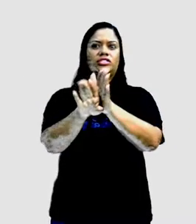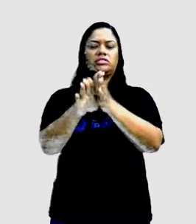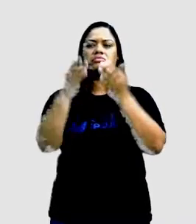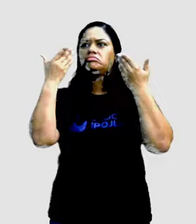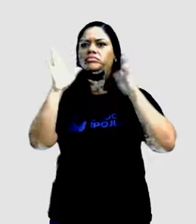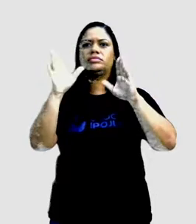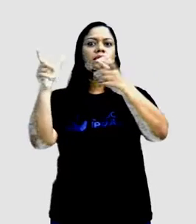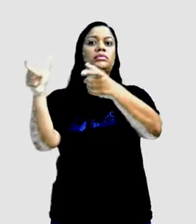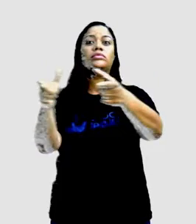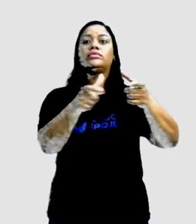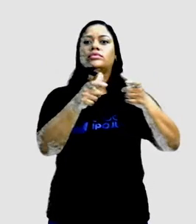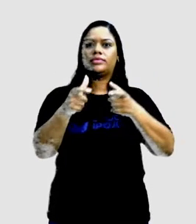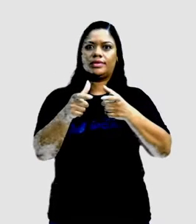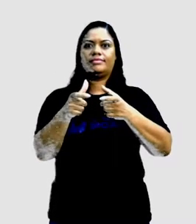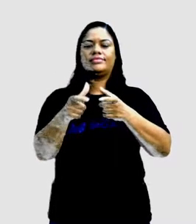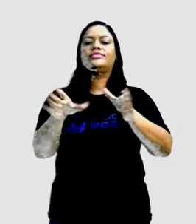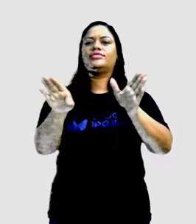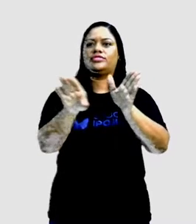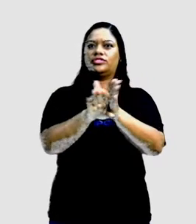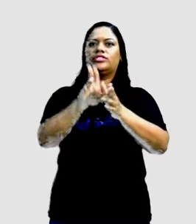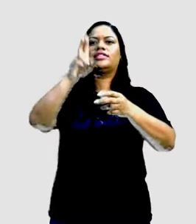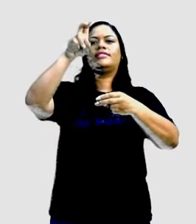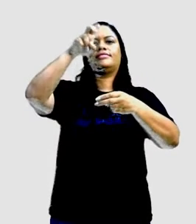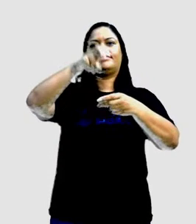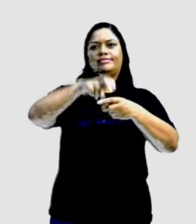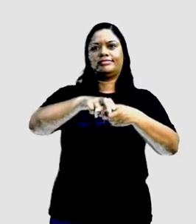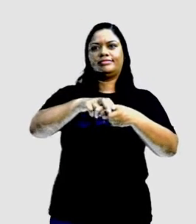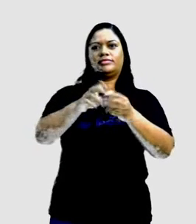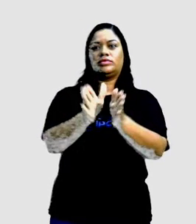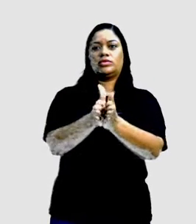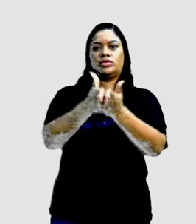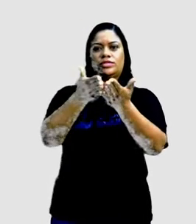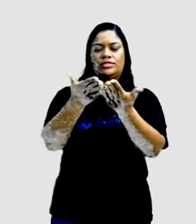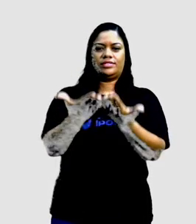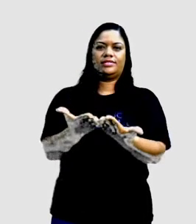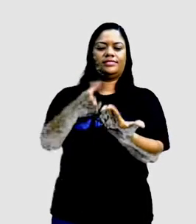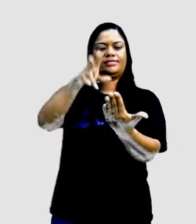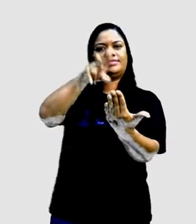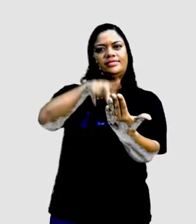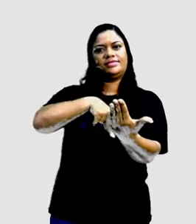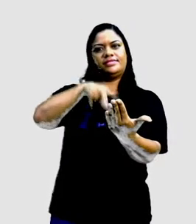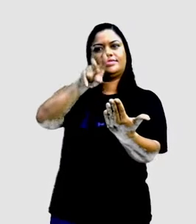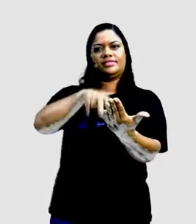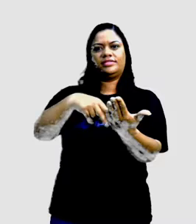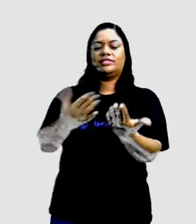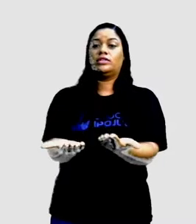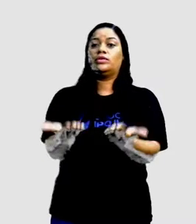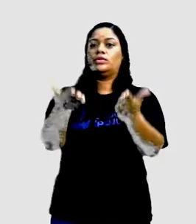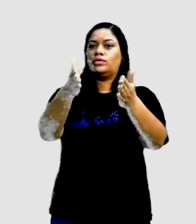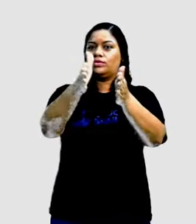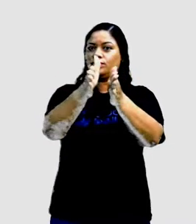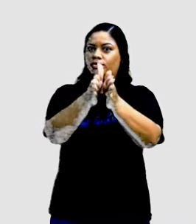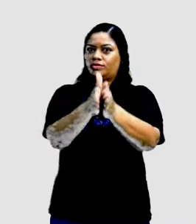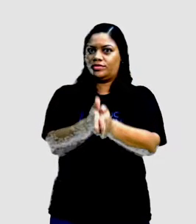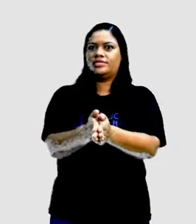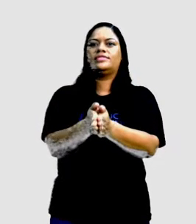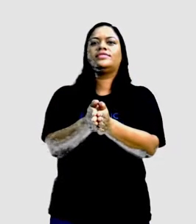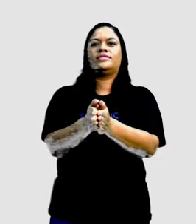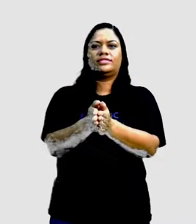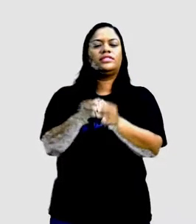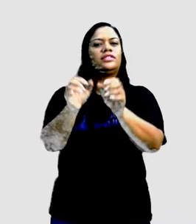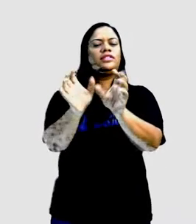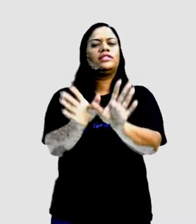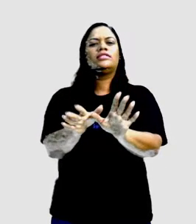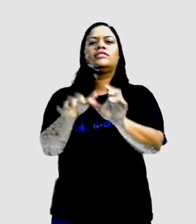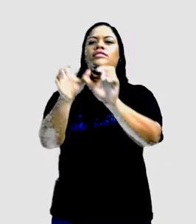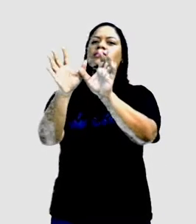sabe de onde e pousa, e pousam nos livros que lês. Quando fechas o livro, eles alçam